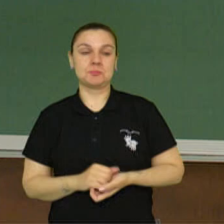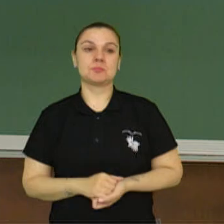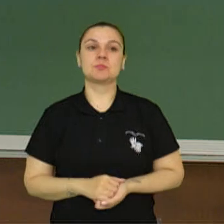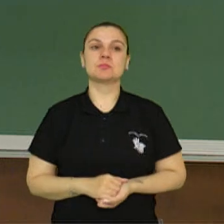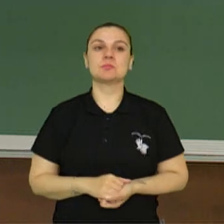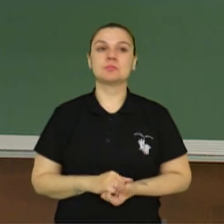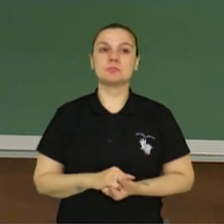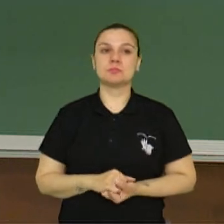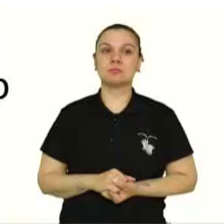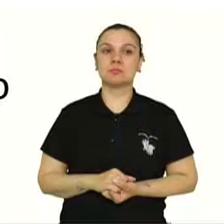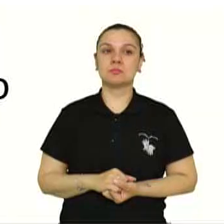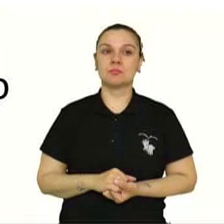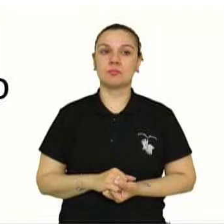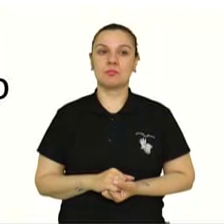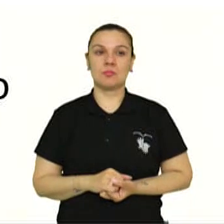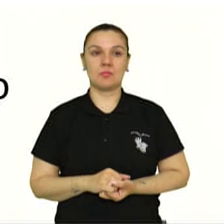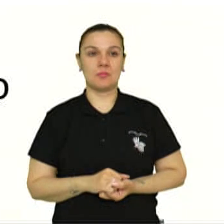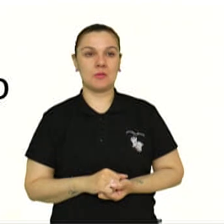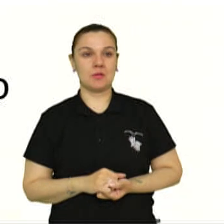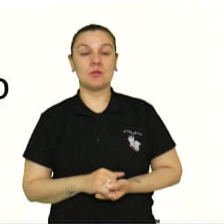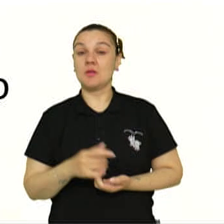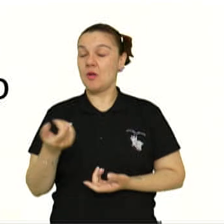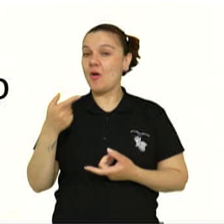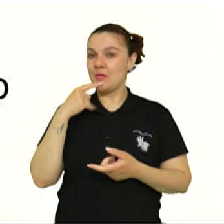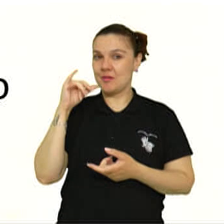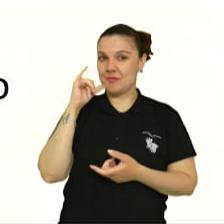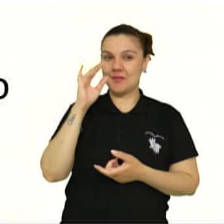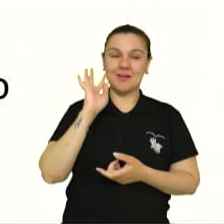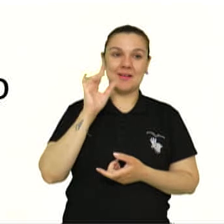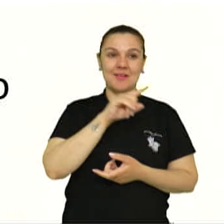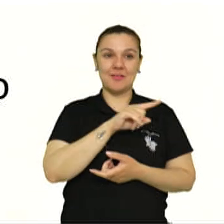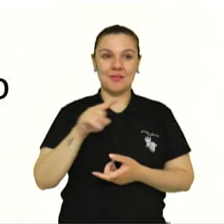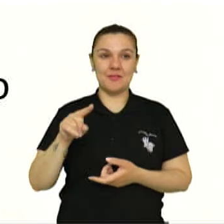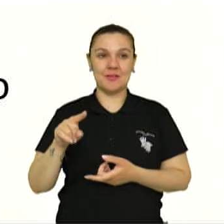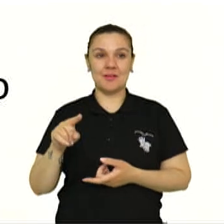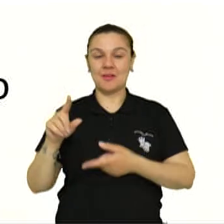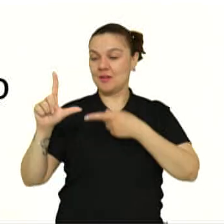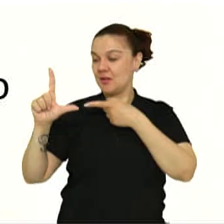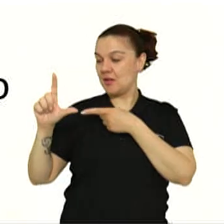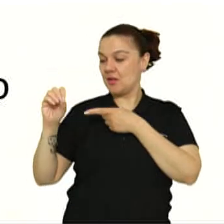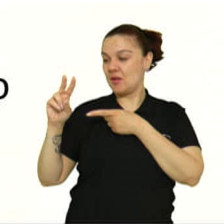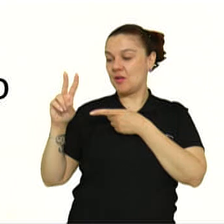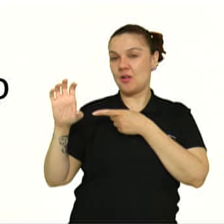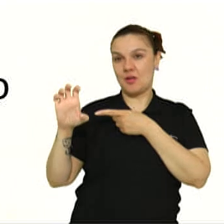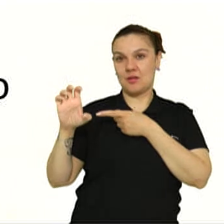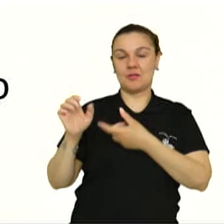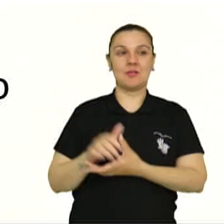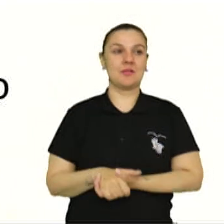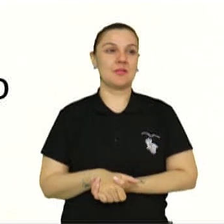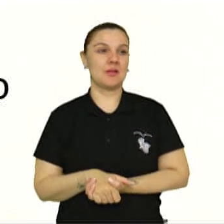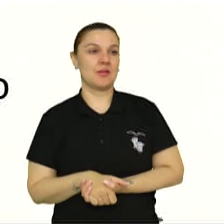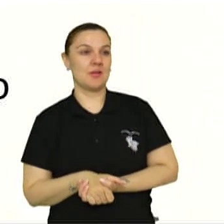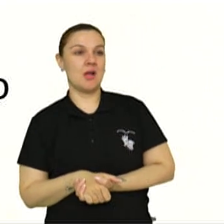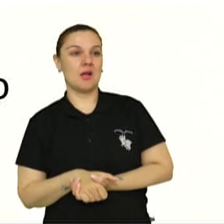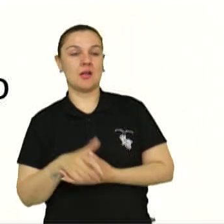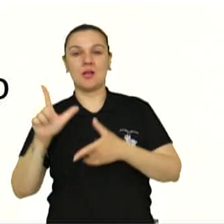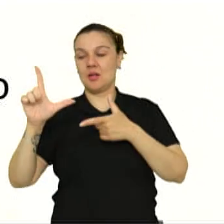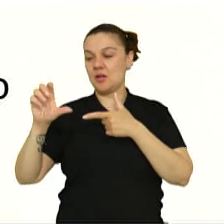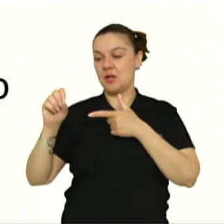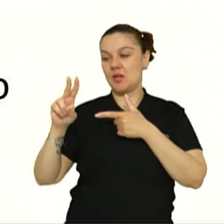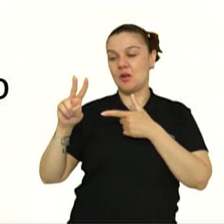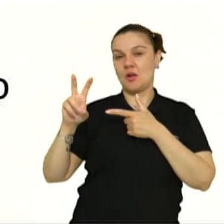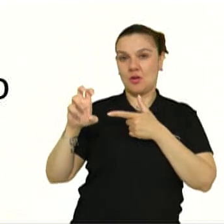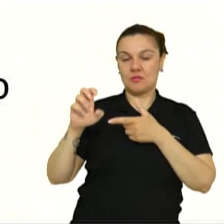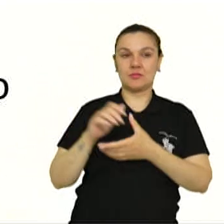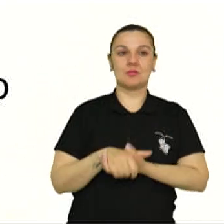E uma informação bem legal que eu achei aqui para trazer para vocês é o que significa o love. Às vezes a gente escuta o árbitro falando love